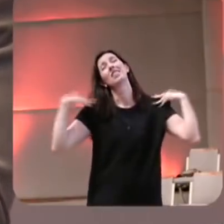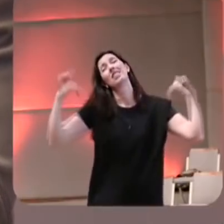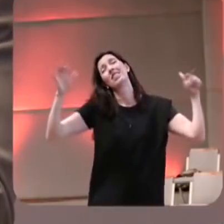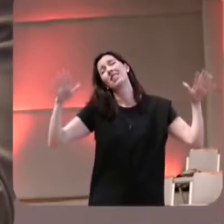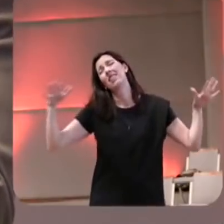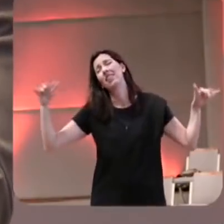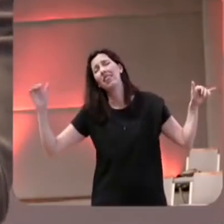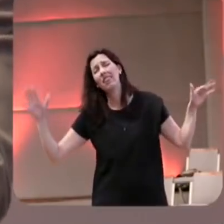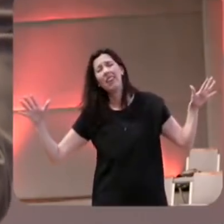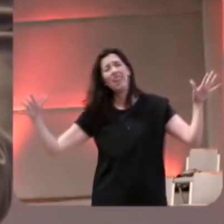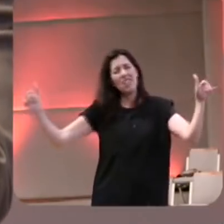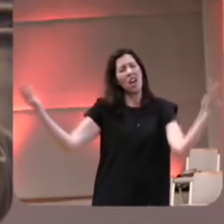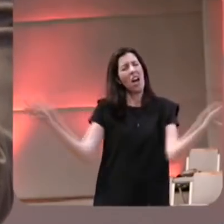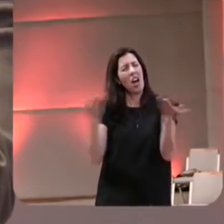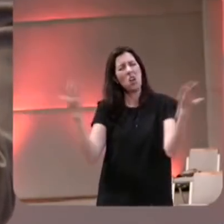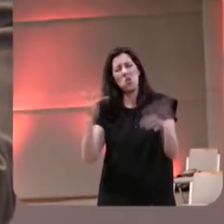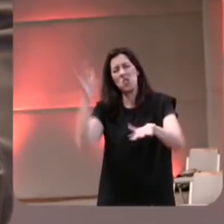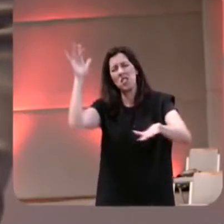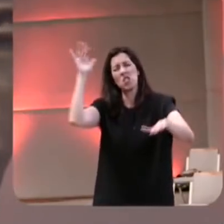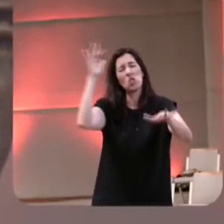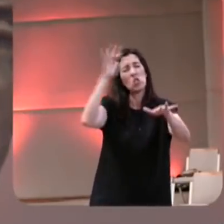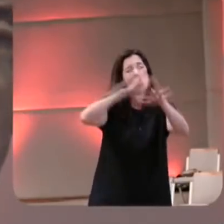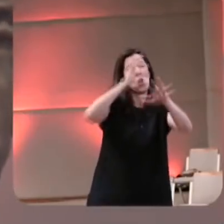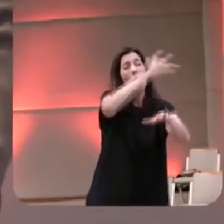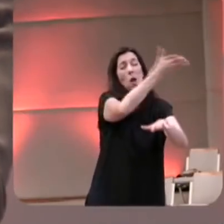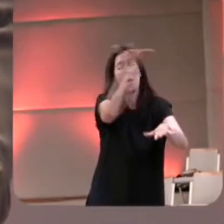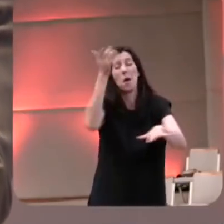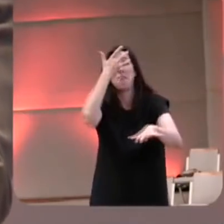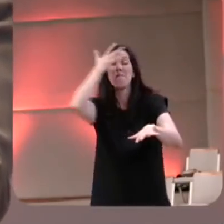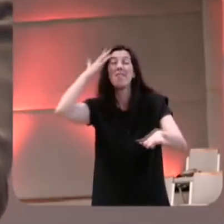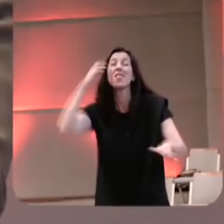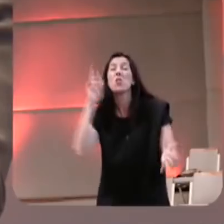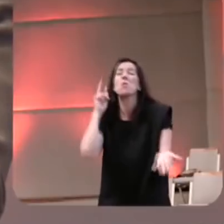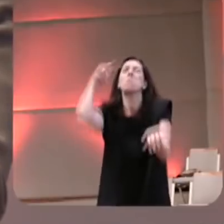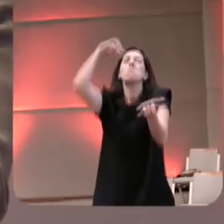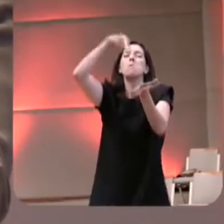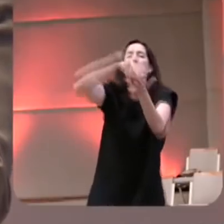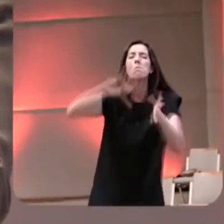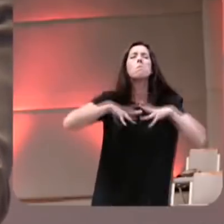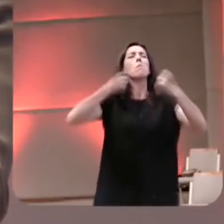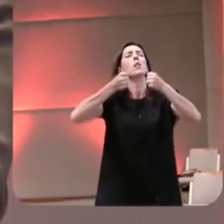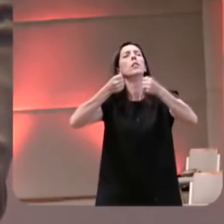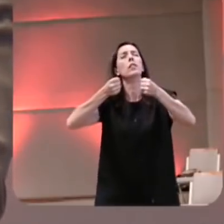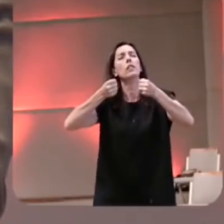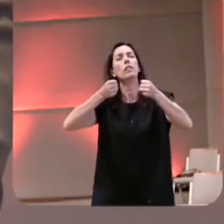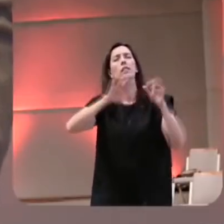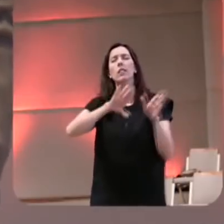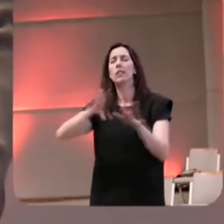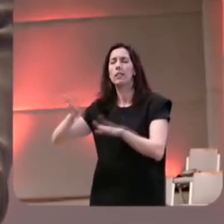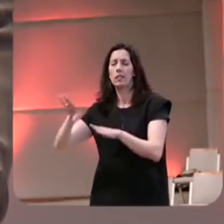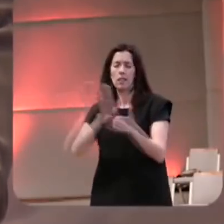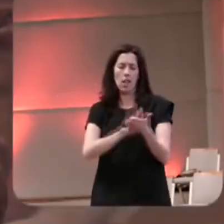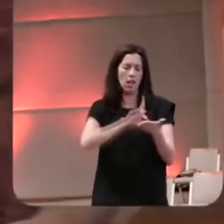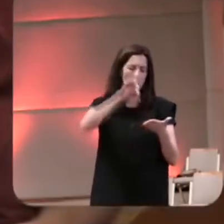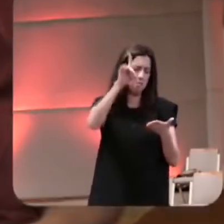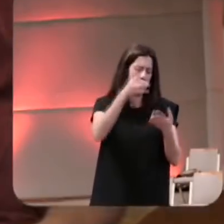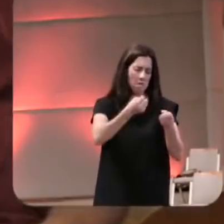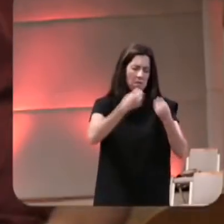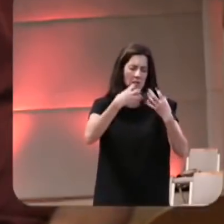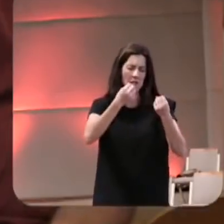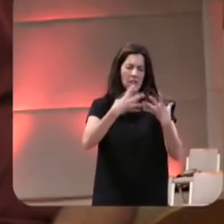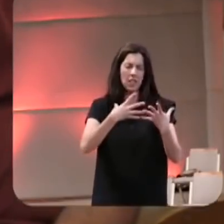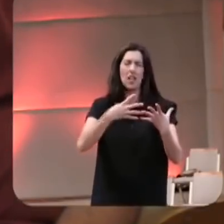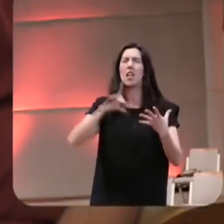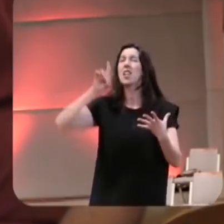e levantem essas pessoas. Ó Pai, a tua palavra diz que é o Senhor da Seara